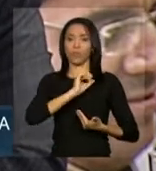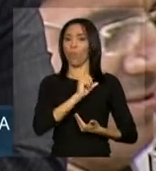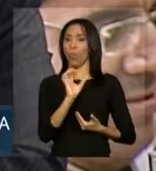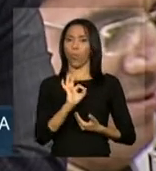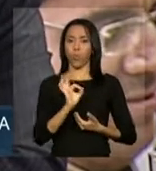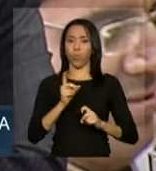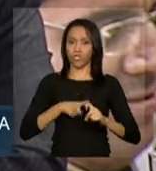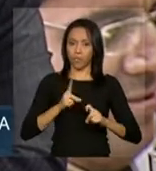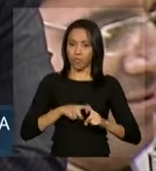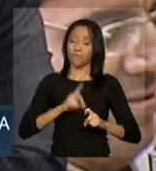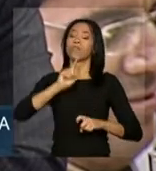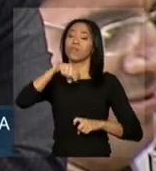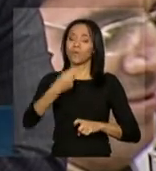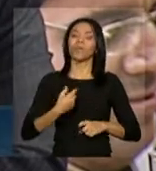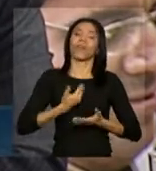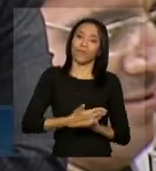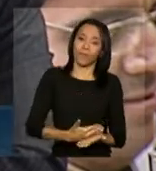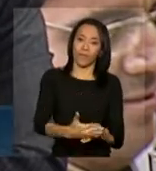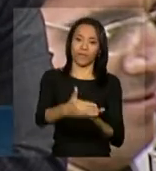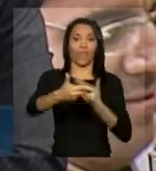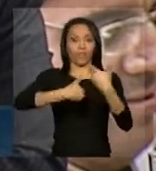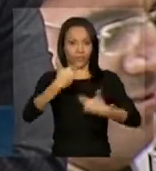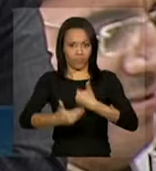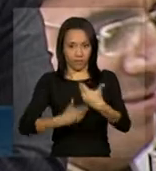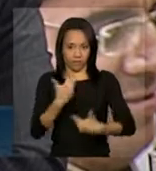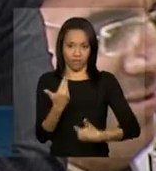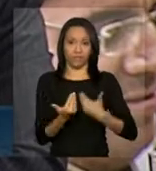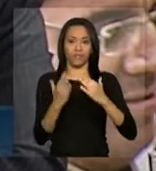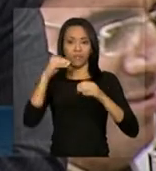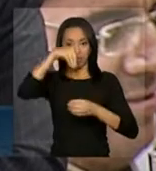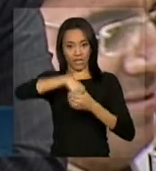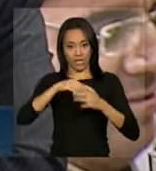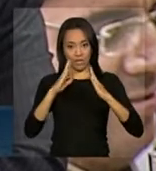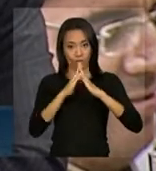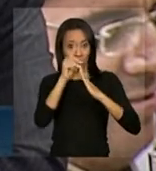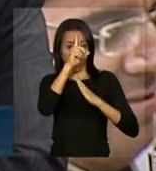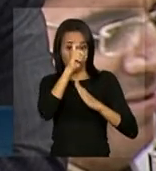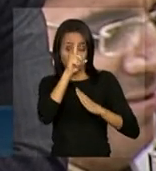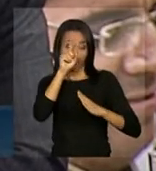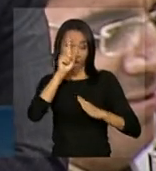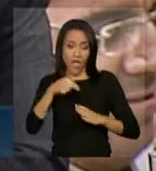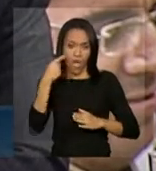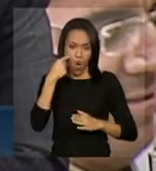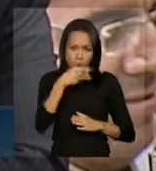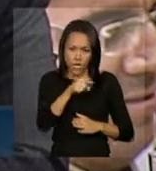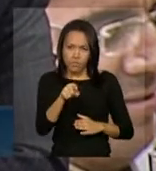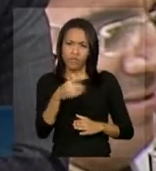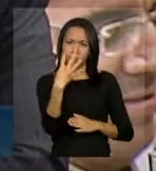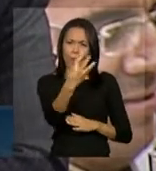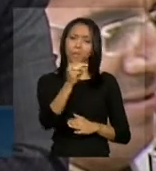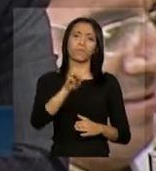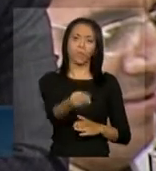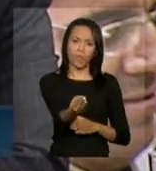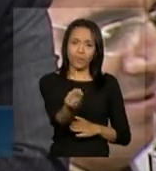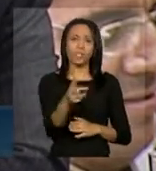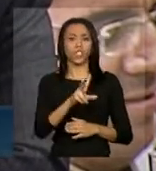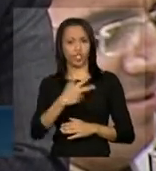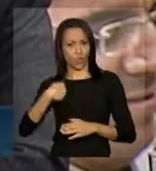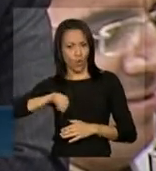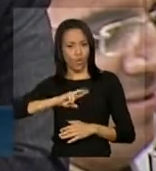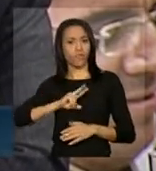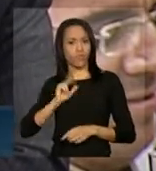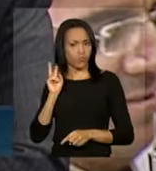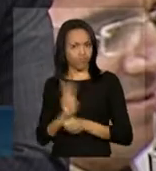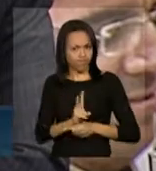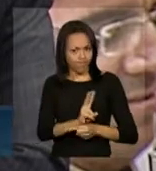seus postos de saúde passaram a ser atendidos é olhando para esses 4 milhões de brasileiros nós vamos monitorar a chegada né E se não